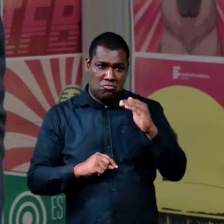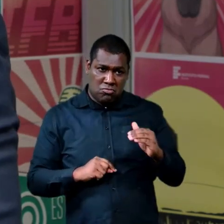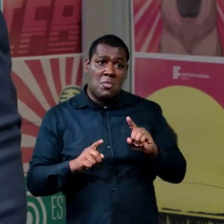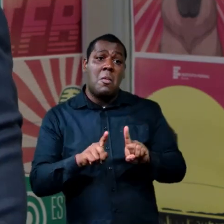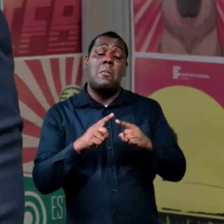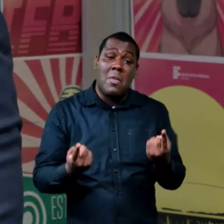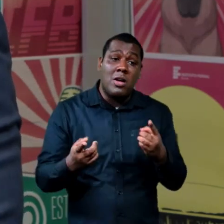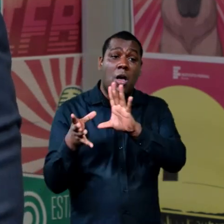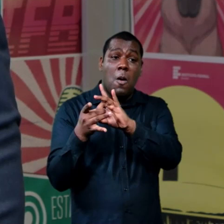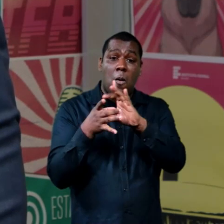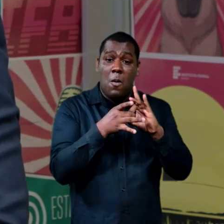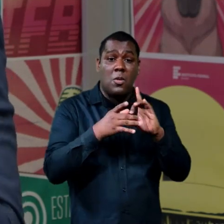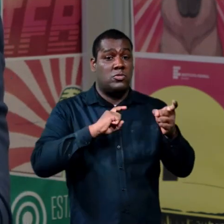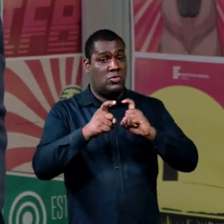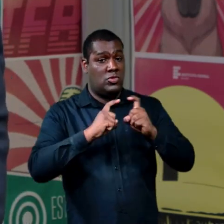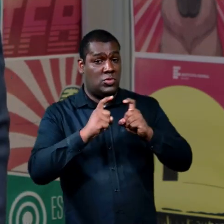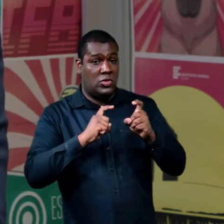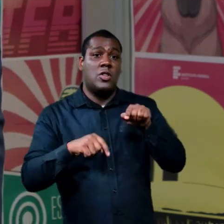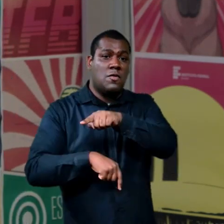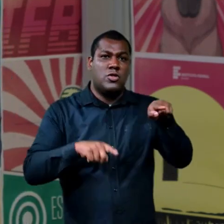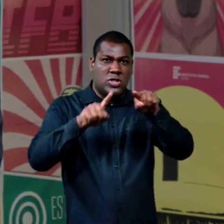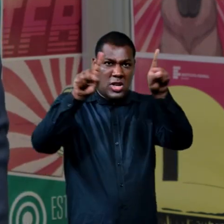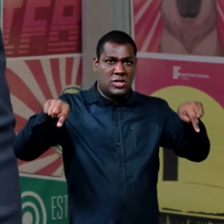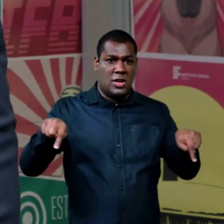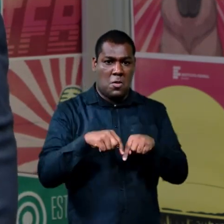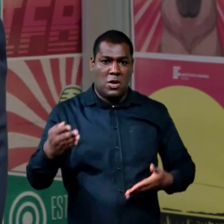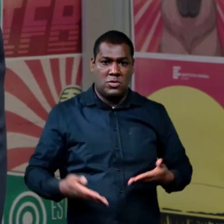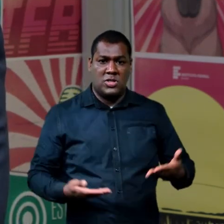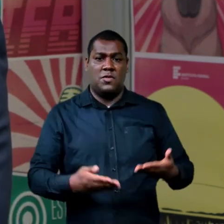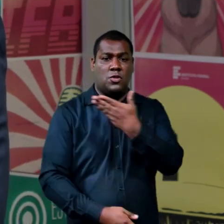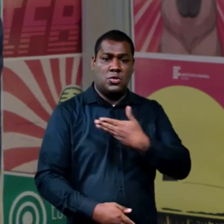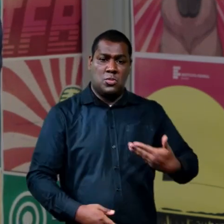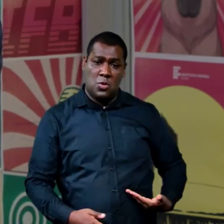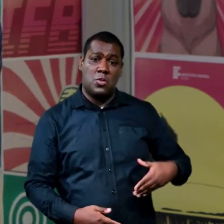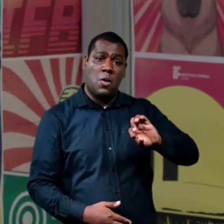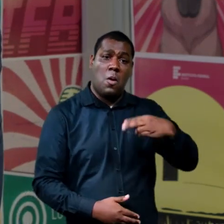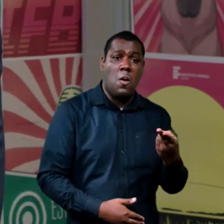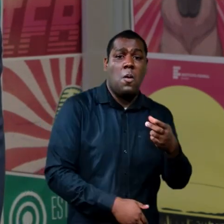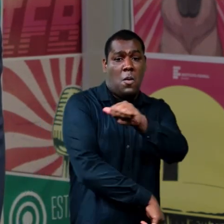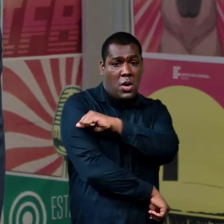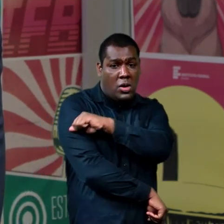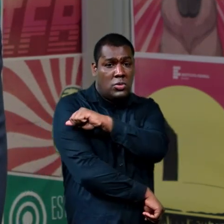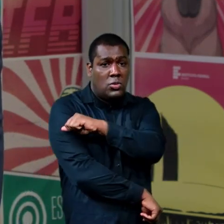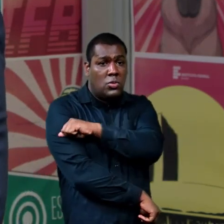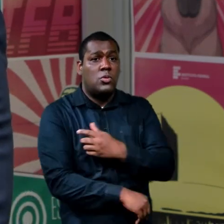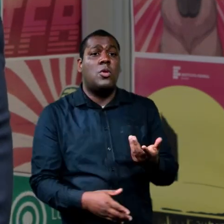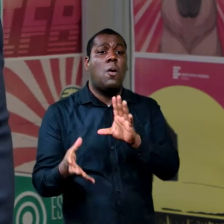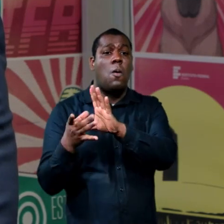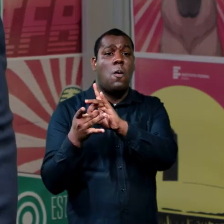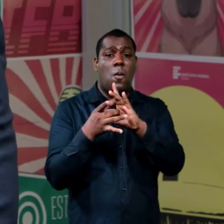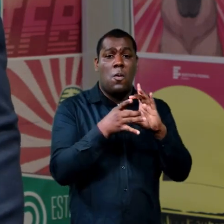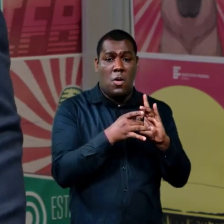e vocês que estão nos assistindo aqui, que são servidores, que são estudantes, saibam, na esfera administrativa, o